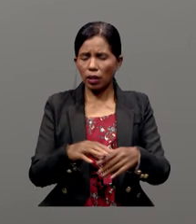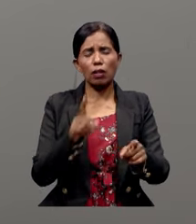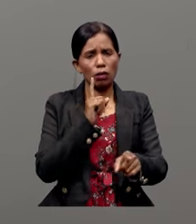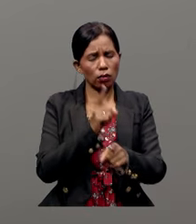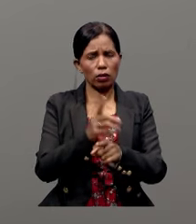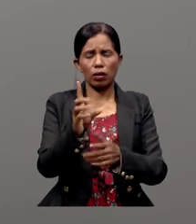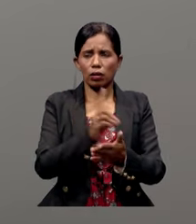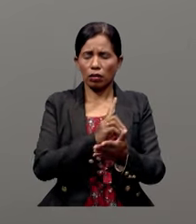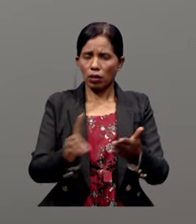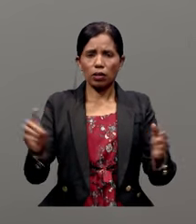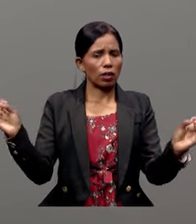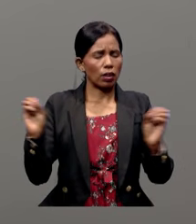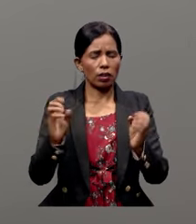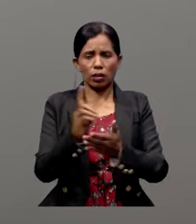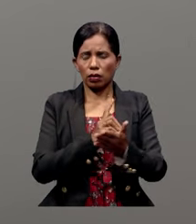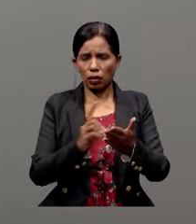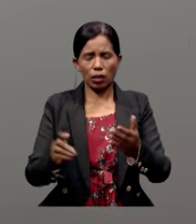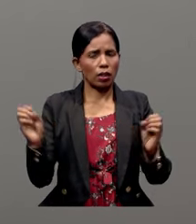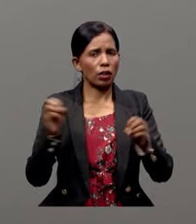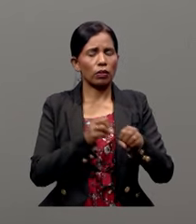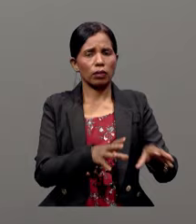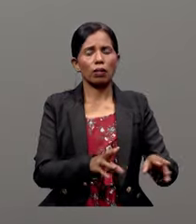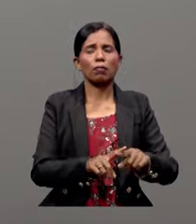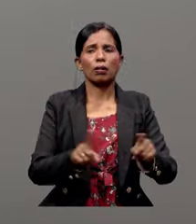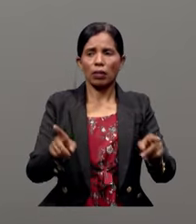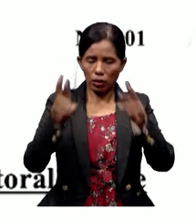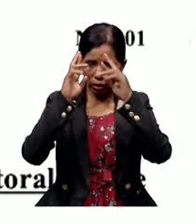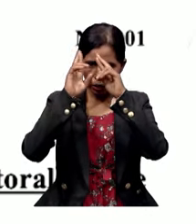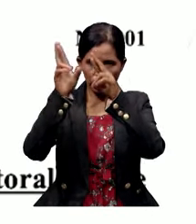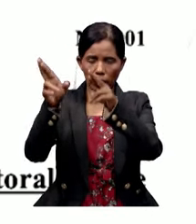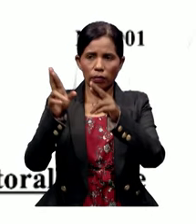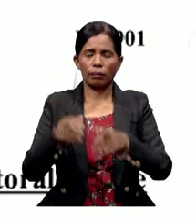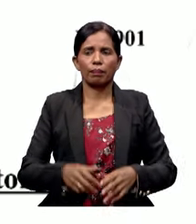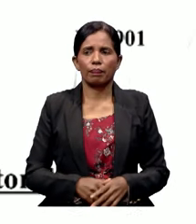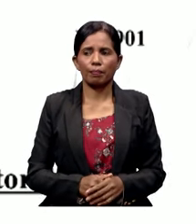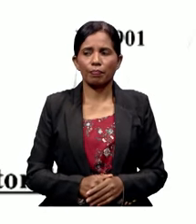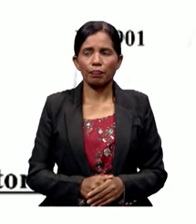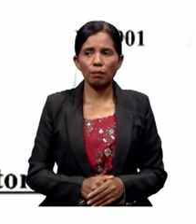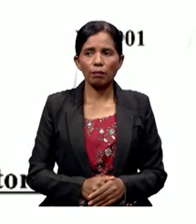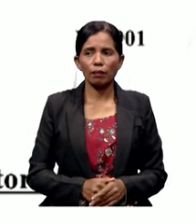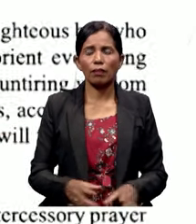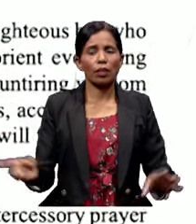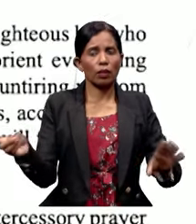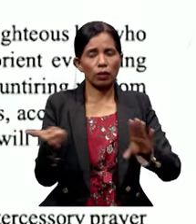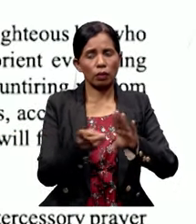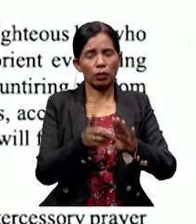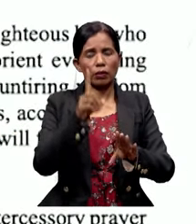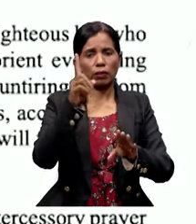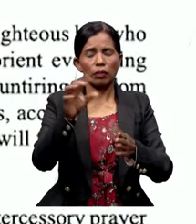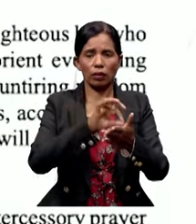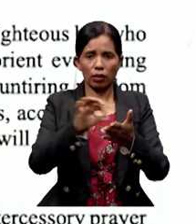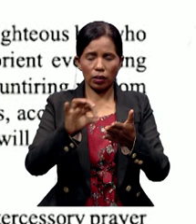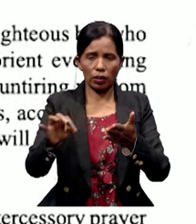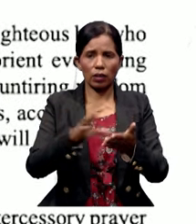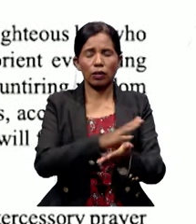nem marginalizada, mas amada e respeitada. Antes de documento ida o escritório